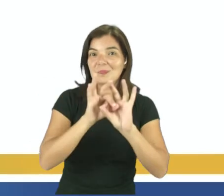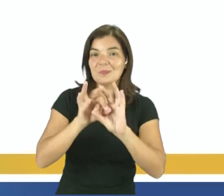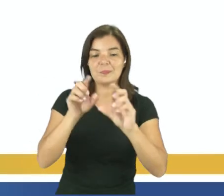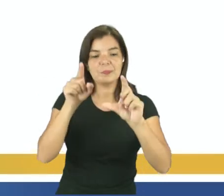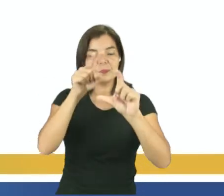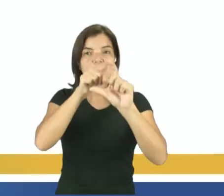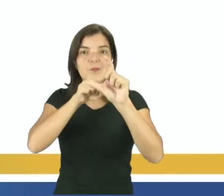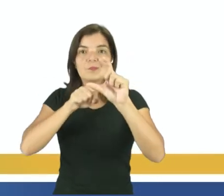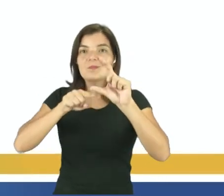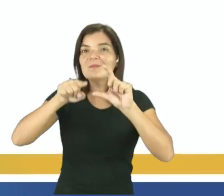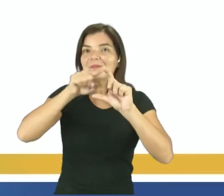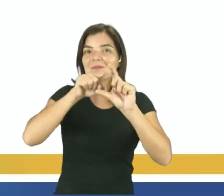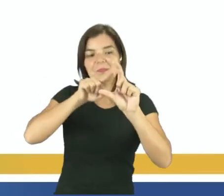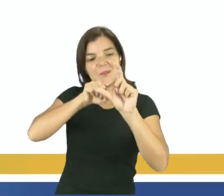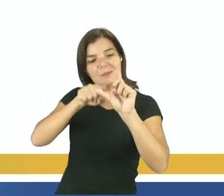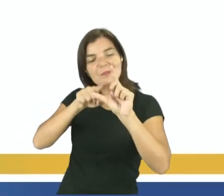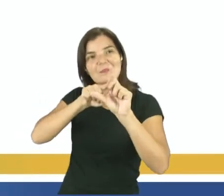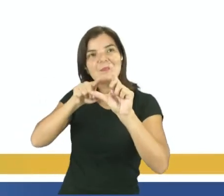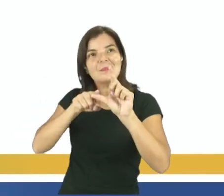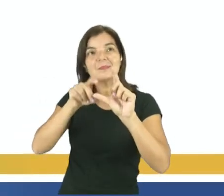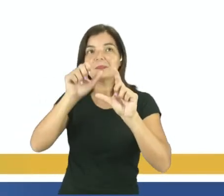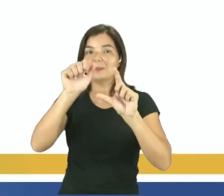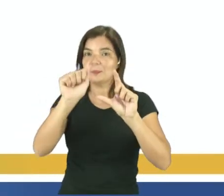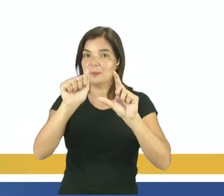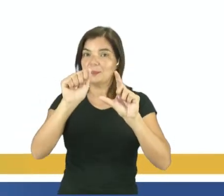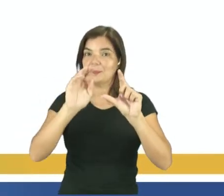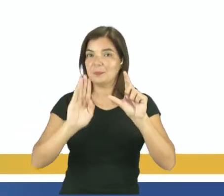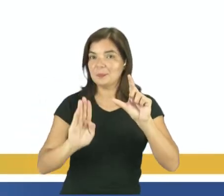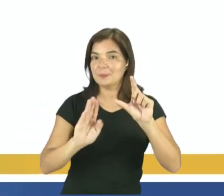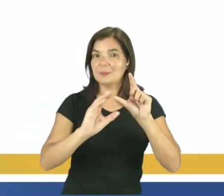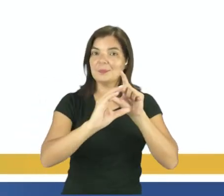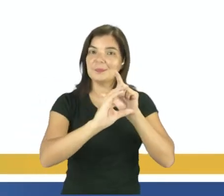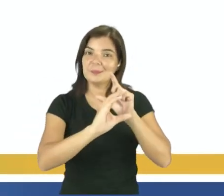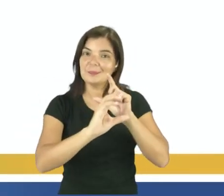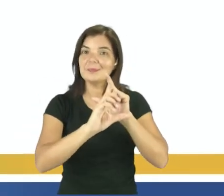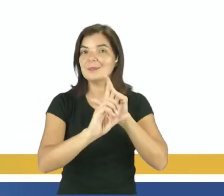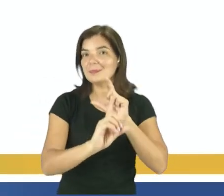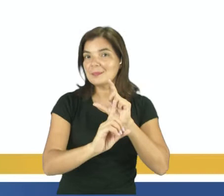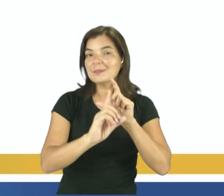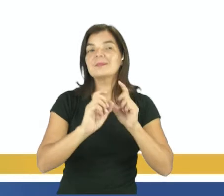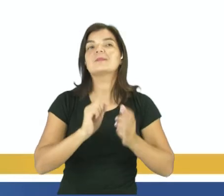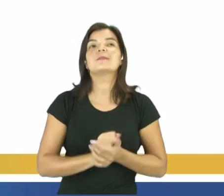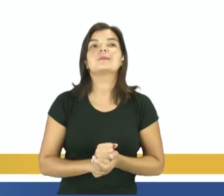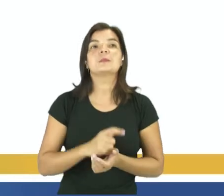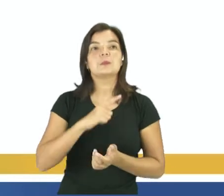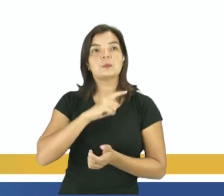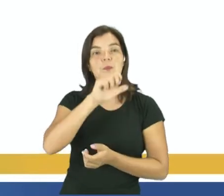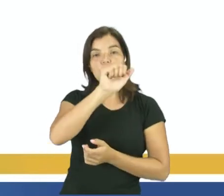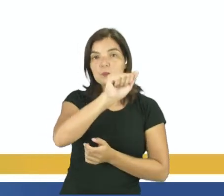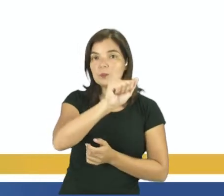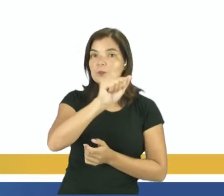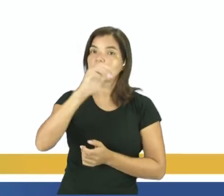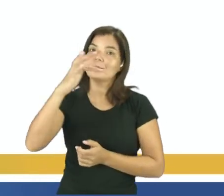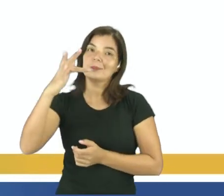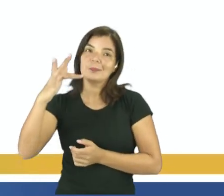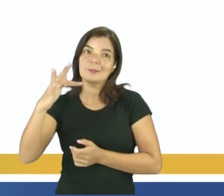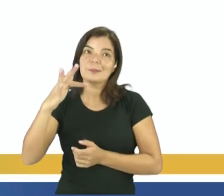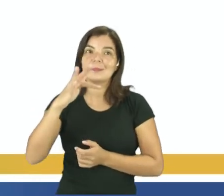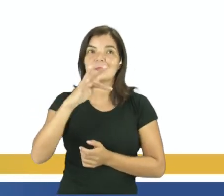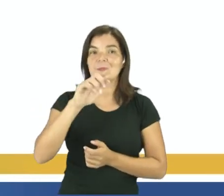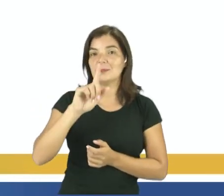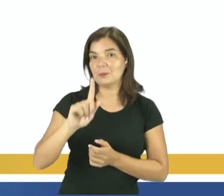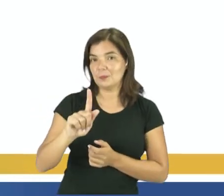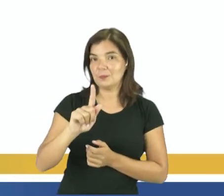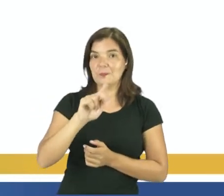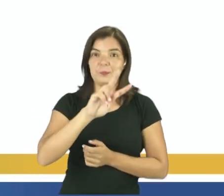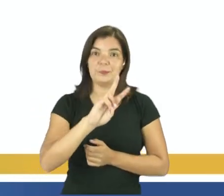ângulos, certo? Aqui eu formei o ângulo A, o ângulo B, o ângulo C, o ângulo D. Aqui eu formei o ângulo E, o ângulo F, o ângulo